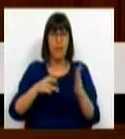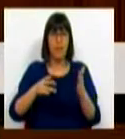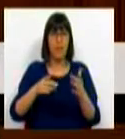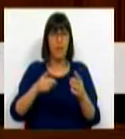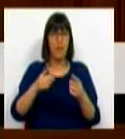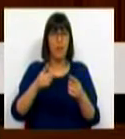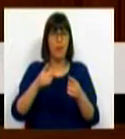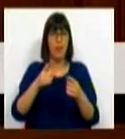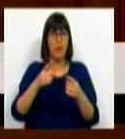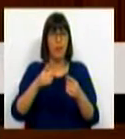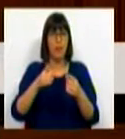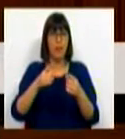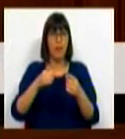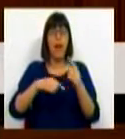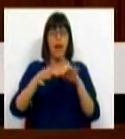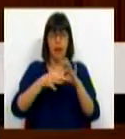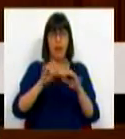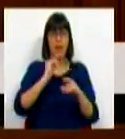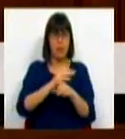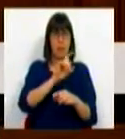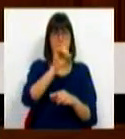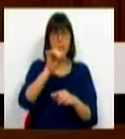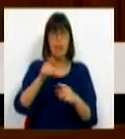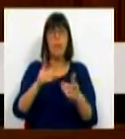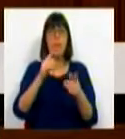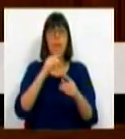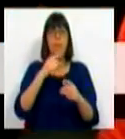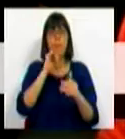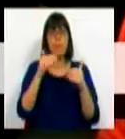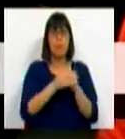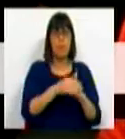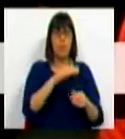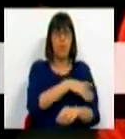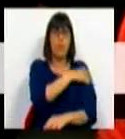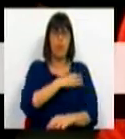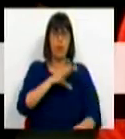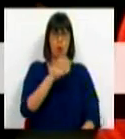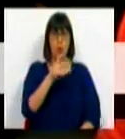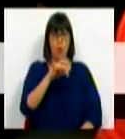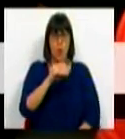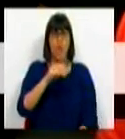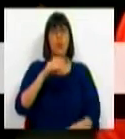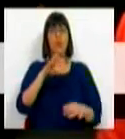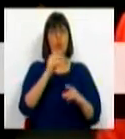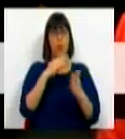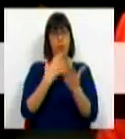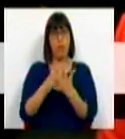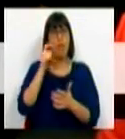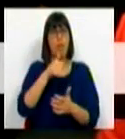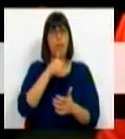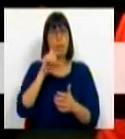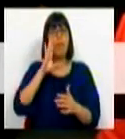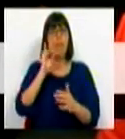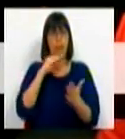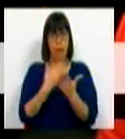Muito bem. Sobre outras questões. A morte do comendador Horácio Roque teve grandes consequências para a estabilidade e futuro do